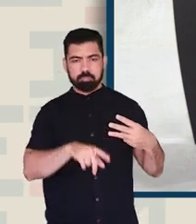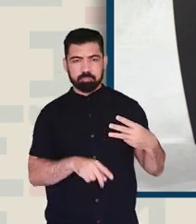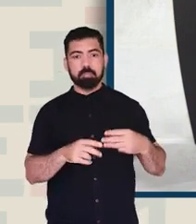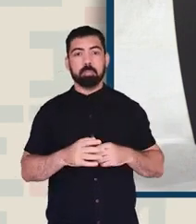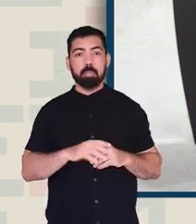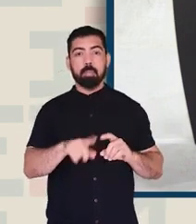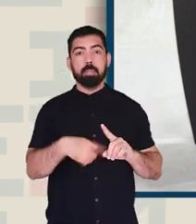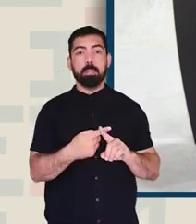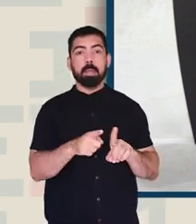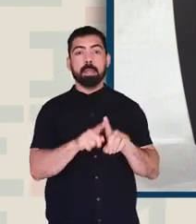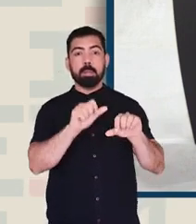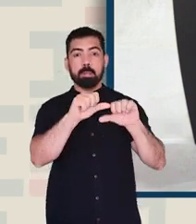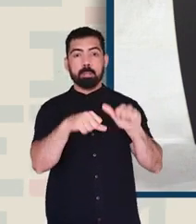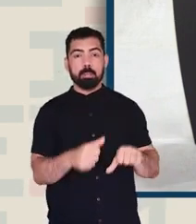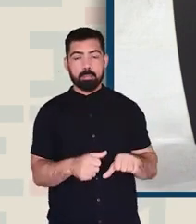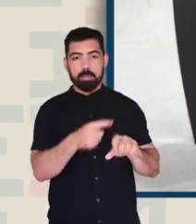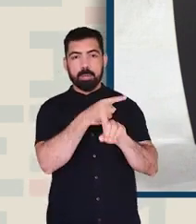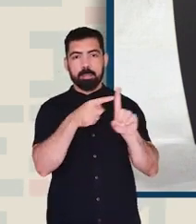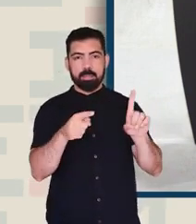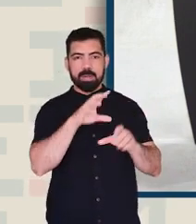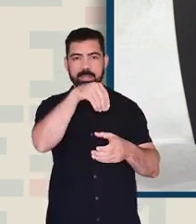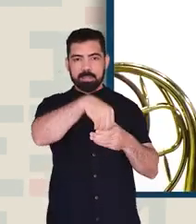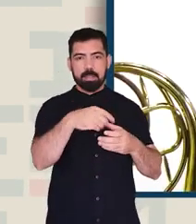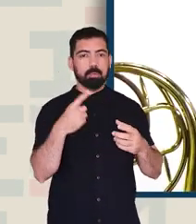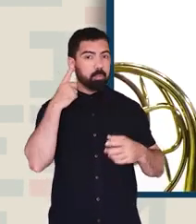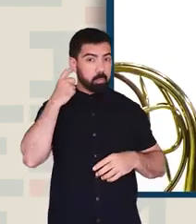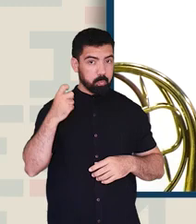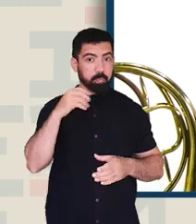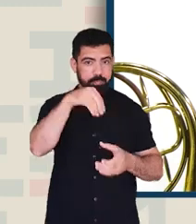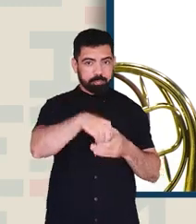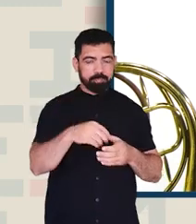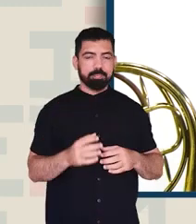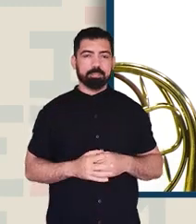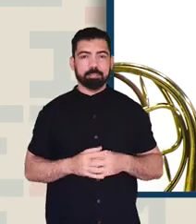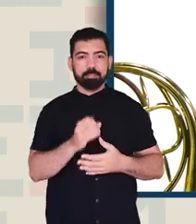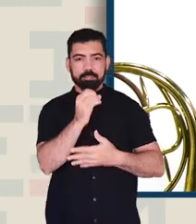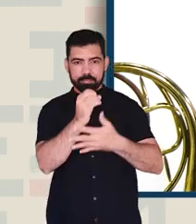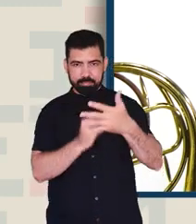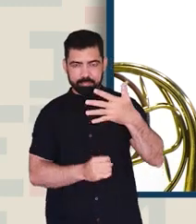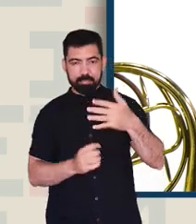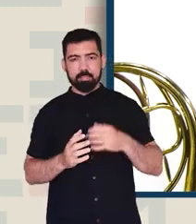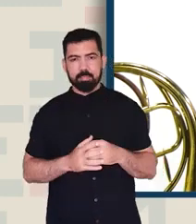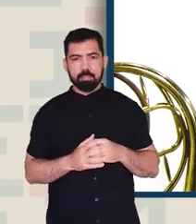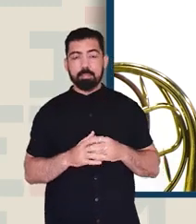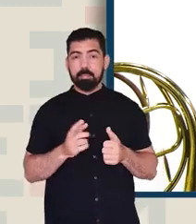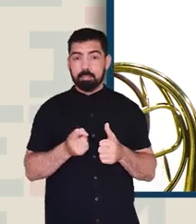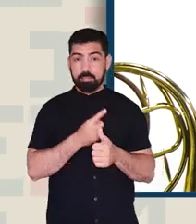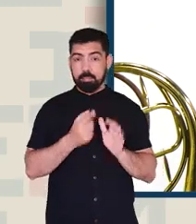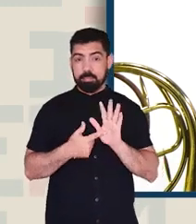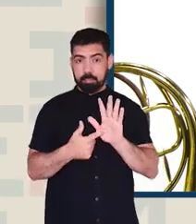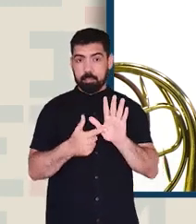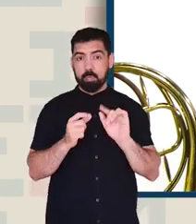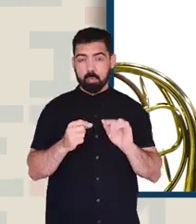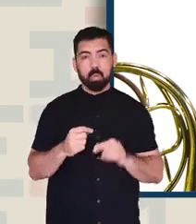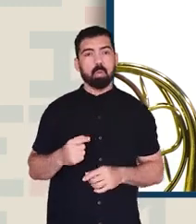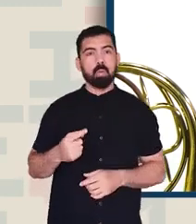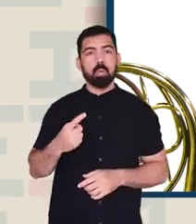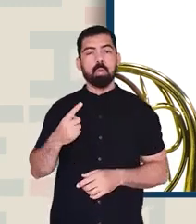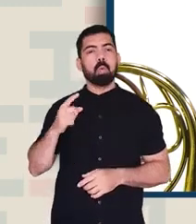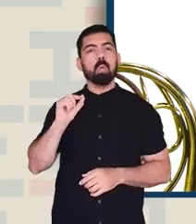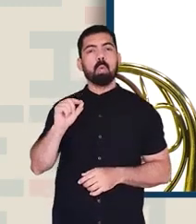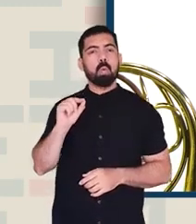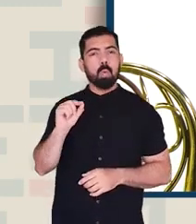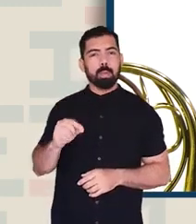questão da mudança dos parciais da série. A princípio, eu gostaria de demonstrar o caminho que o som